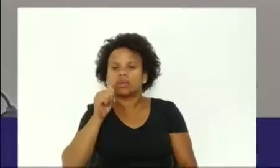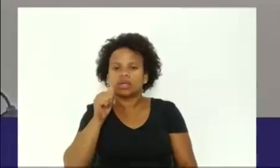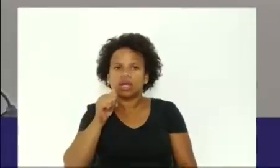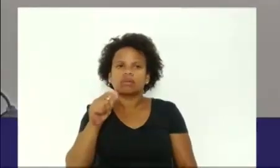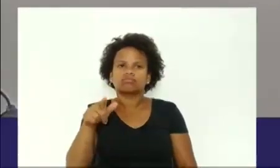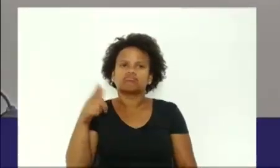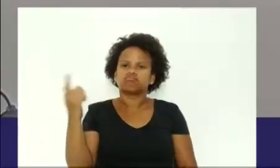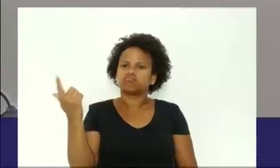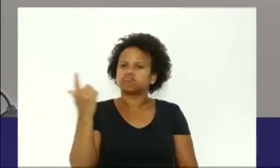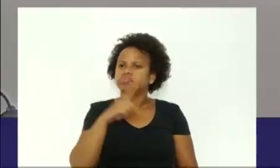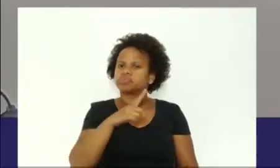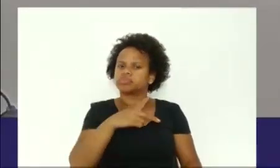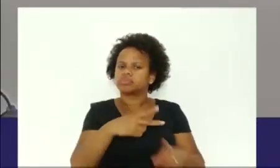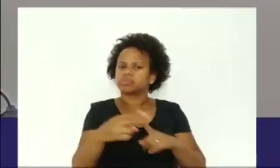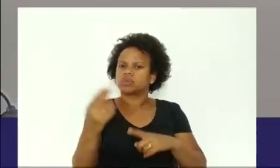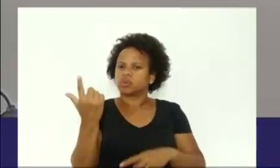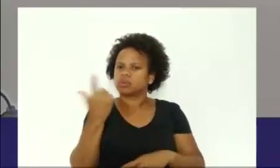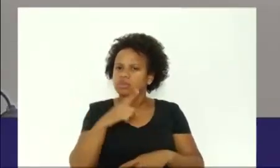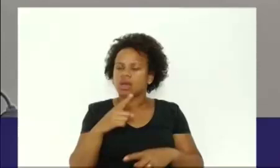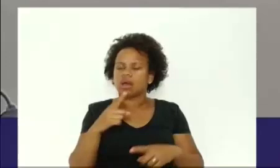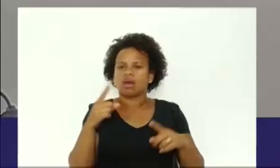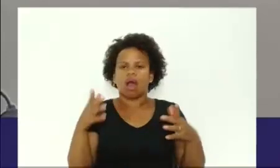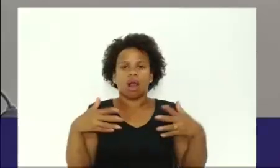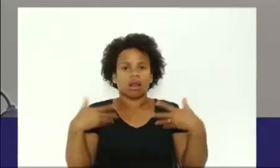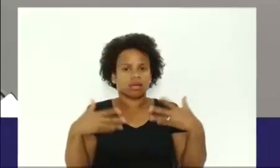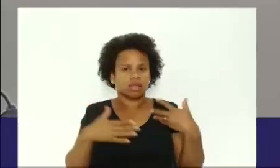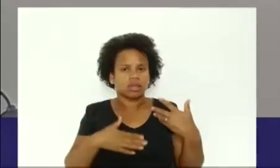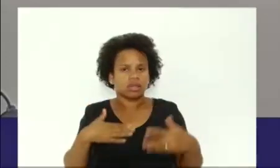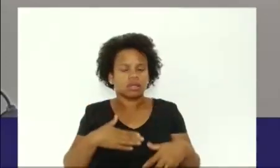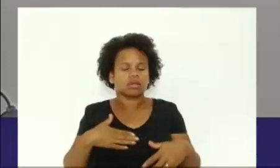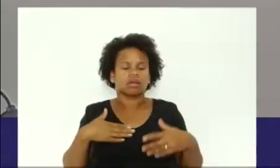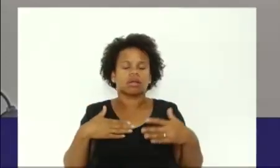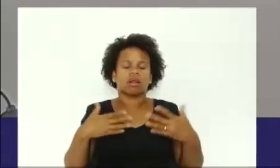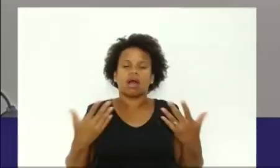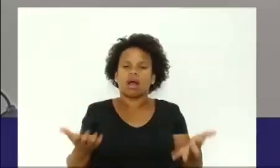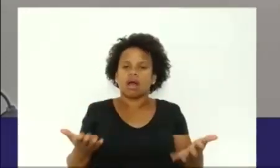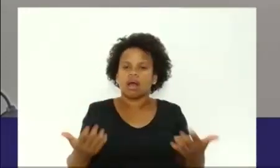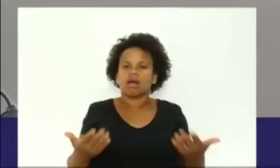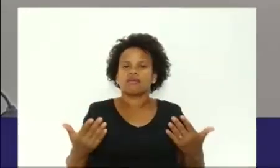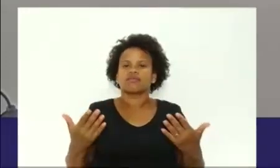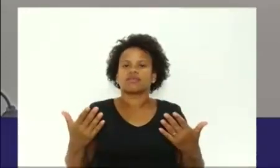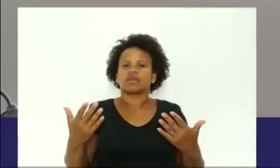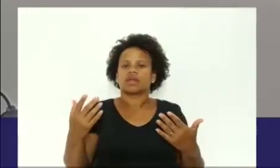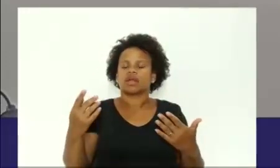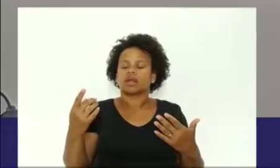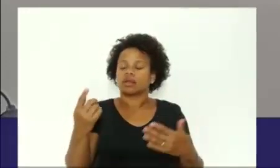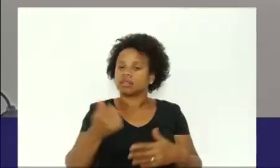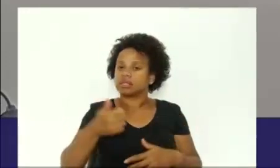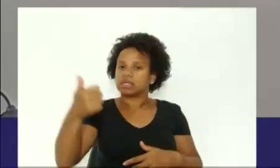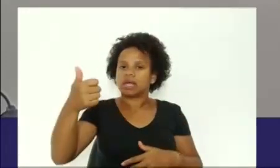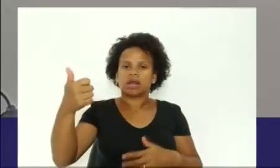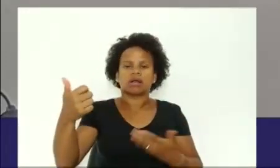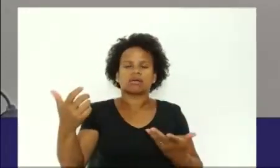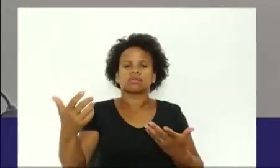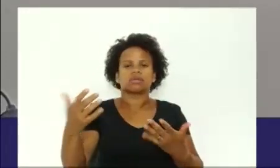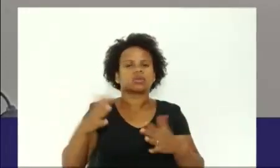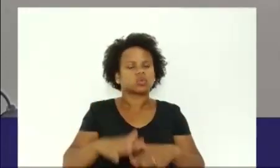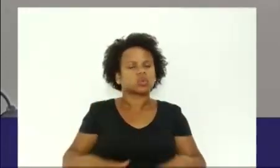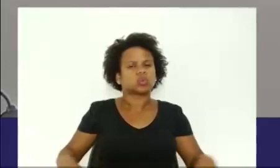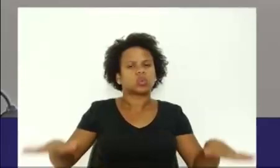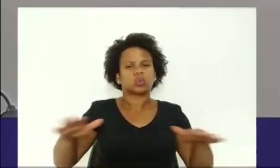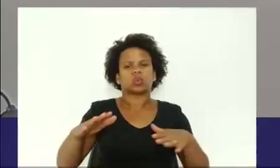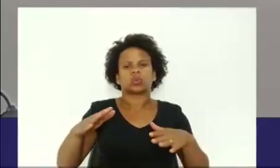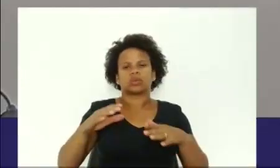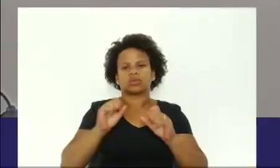conquistas, que traz alegrias, que traz leveza, que traz liderança a toda a sociedade botucatuense. Por